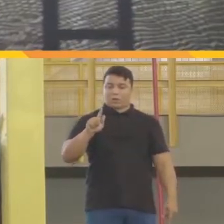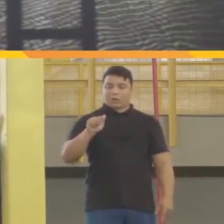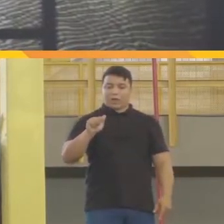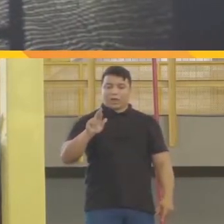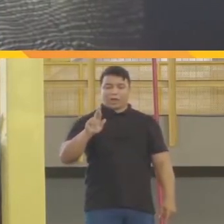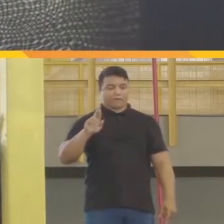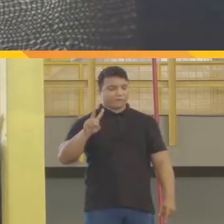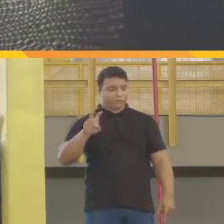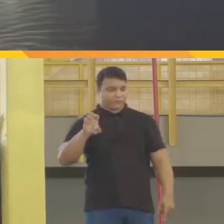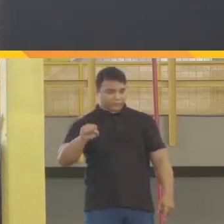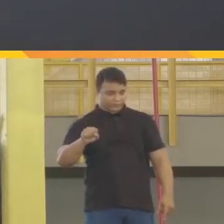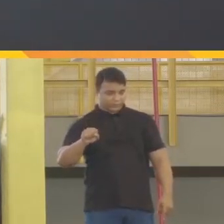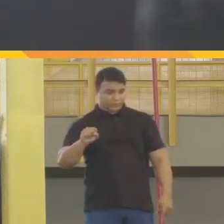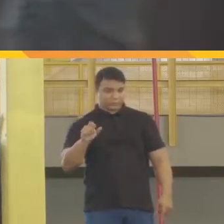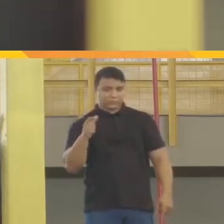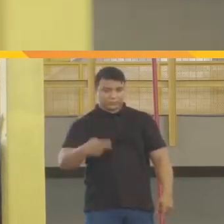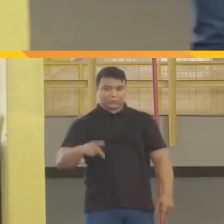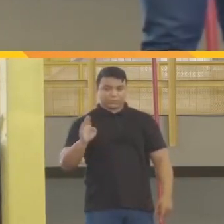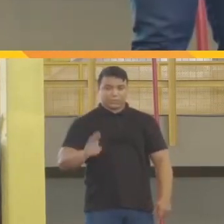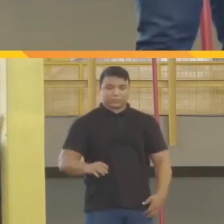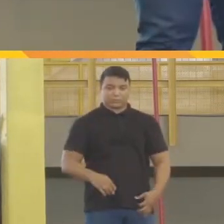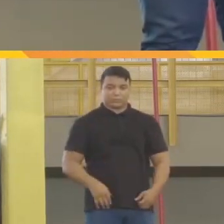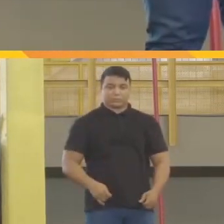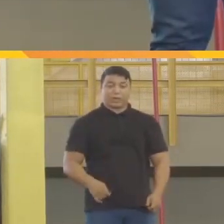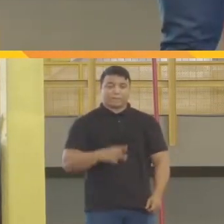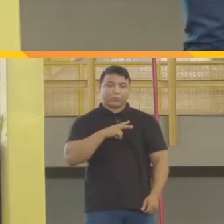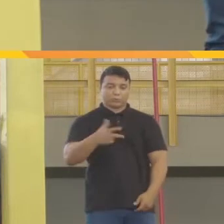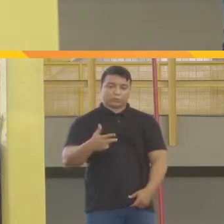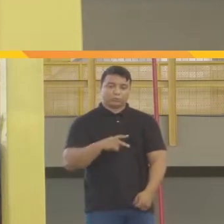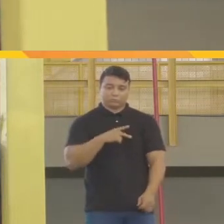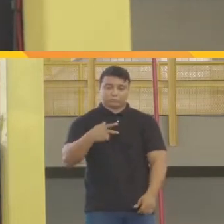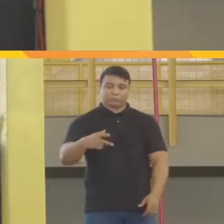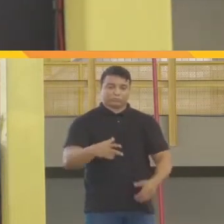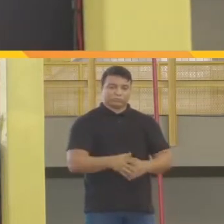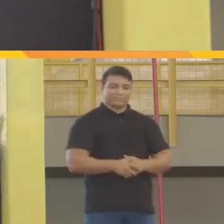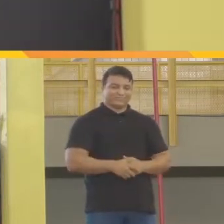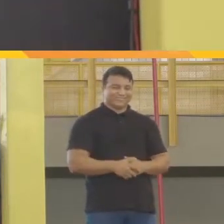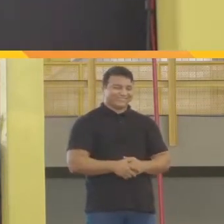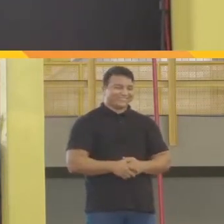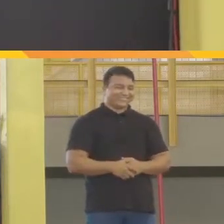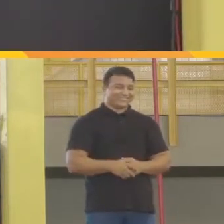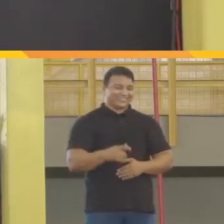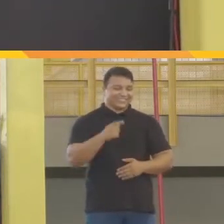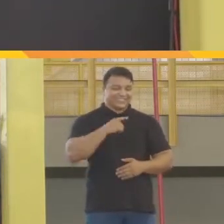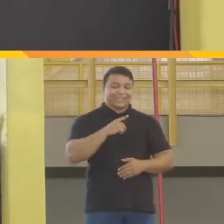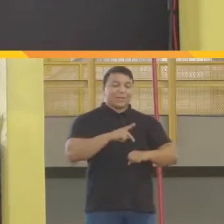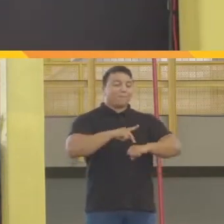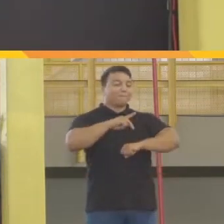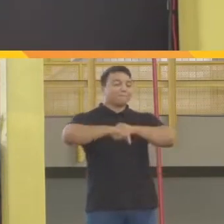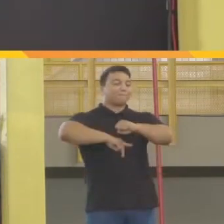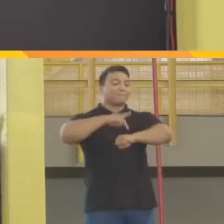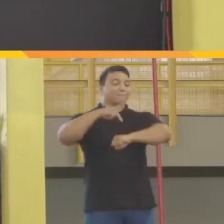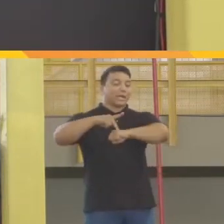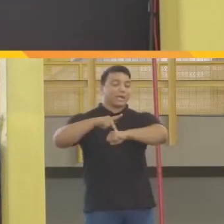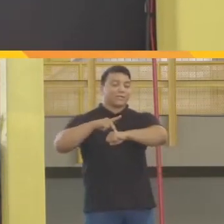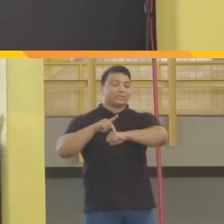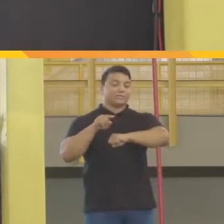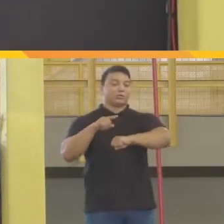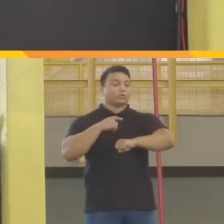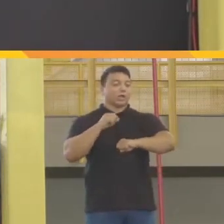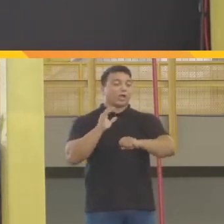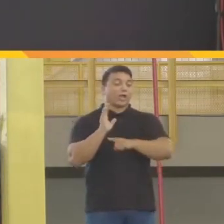Algarves. Vai, Tiago. Show de bola, Pedrinho. E aí, gente, presta atenção. Qual foi o país